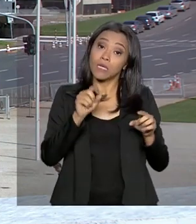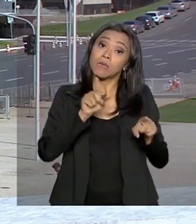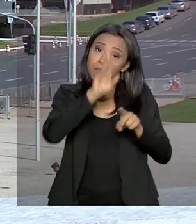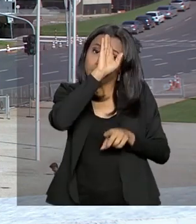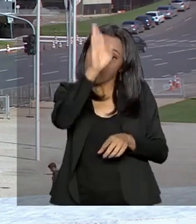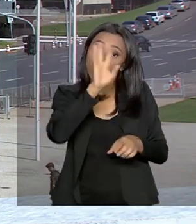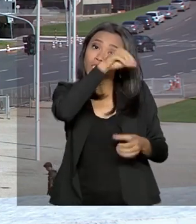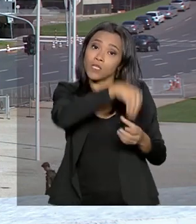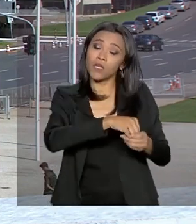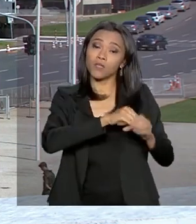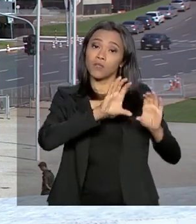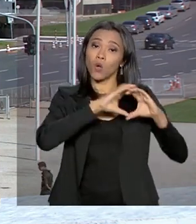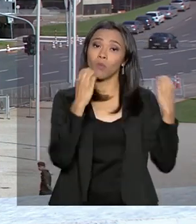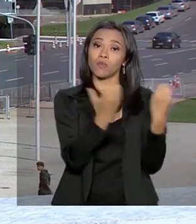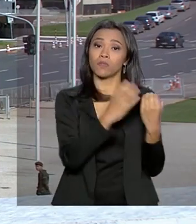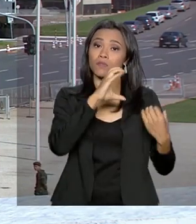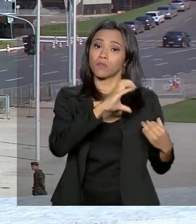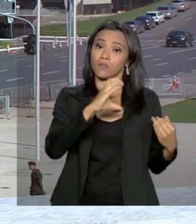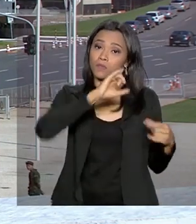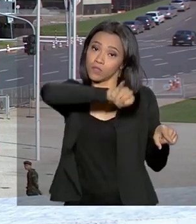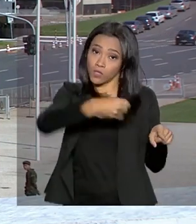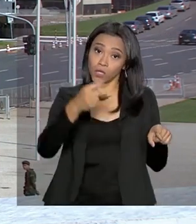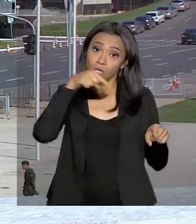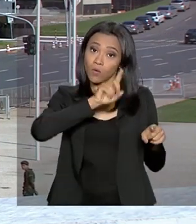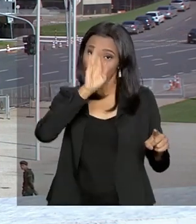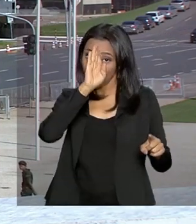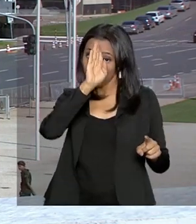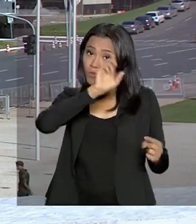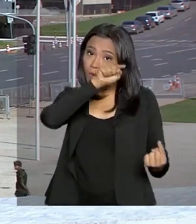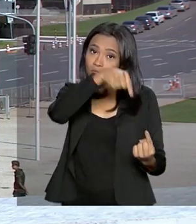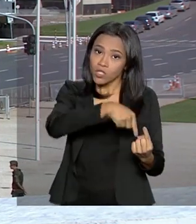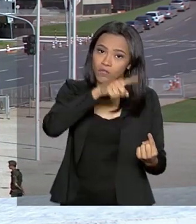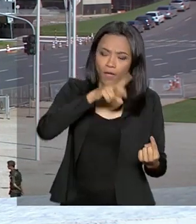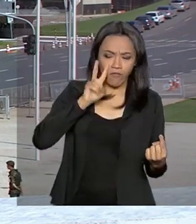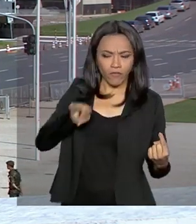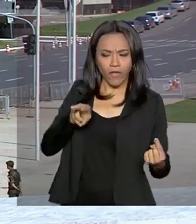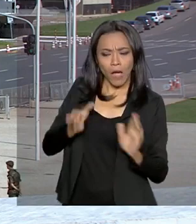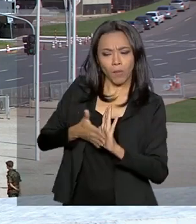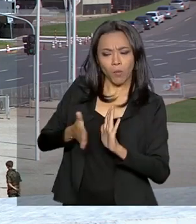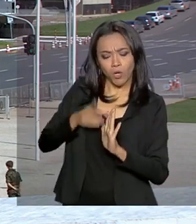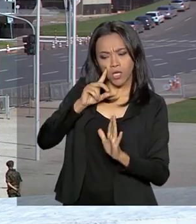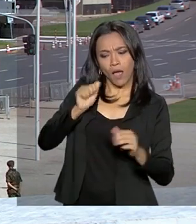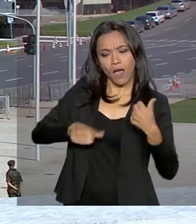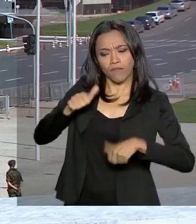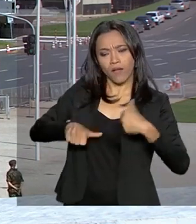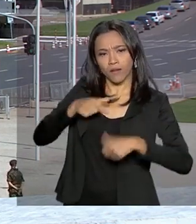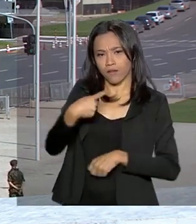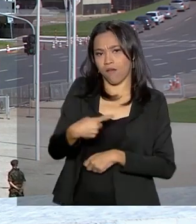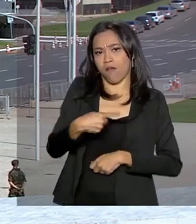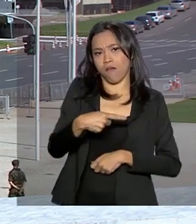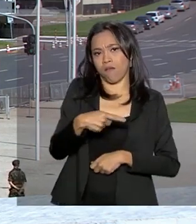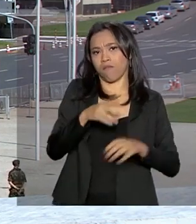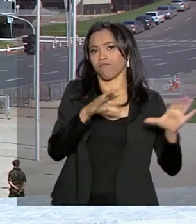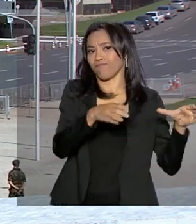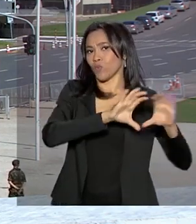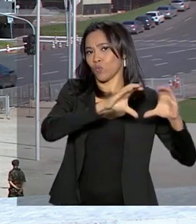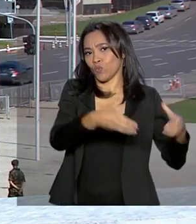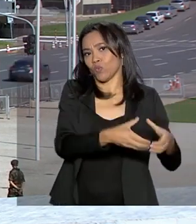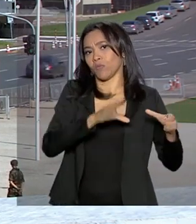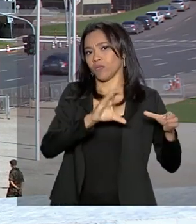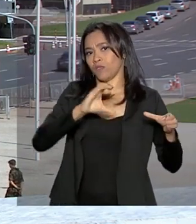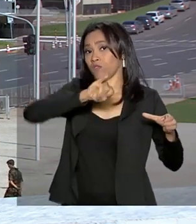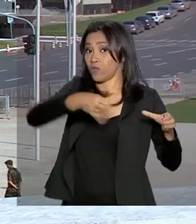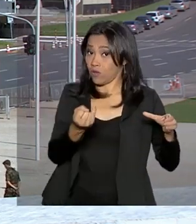a função dessa comissão é justamente analisar aí a legalidade dessa proposta, isso acabou dificultando a aprovação da matéria. O líder